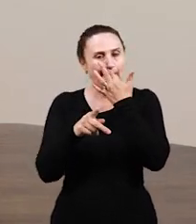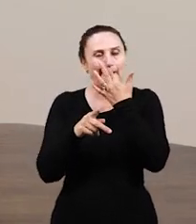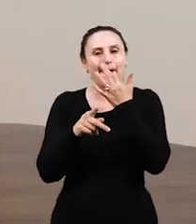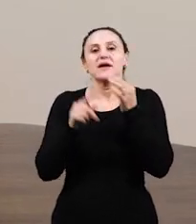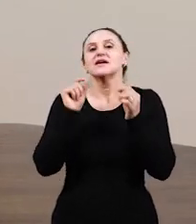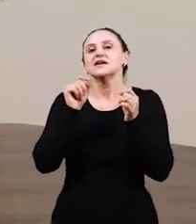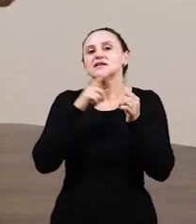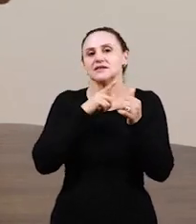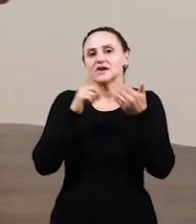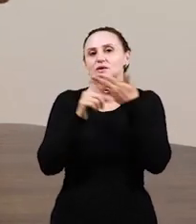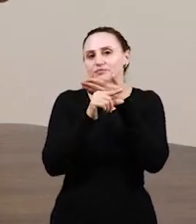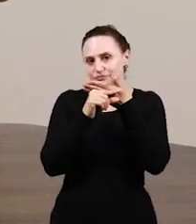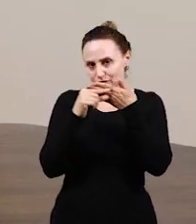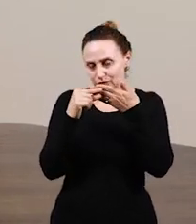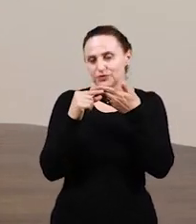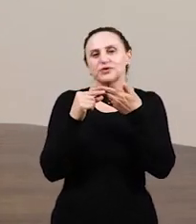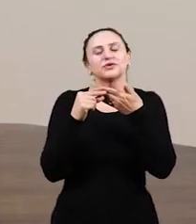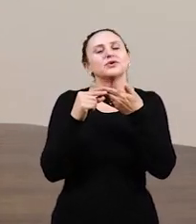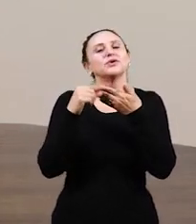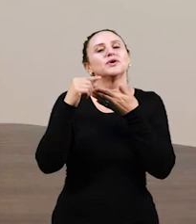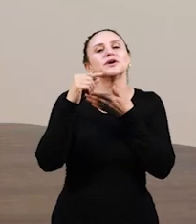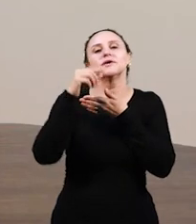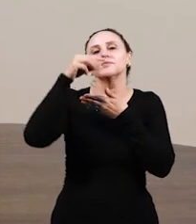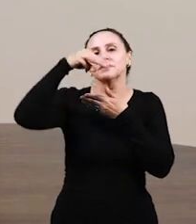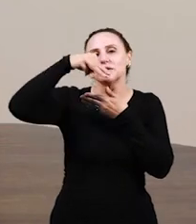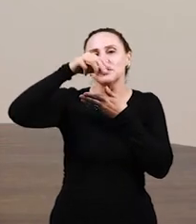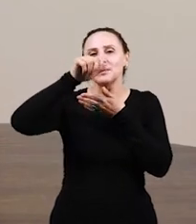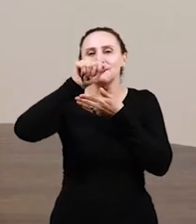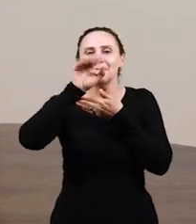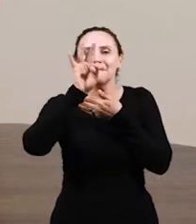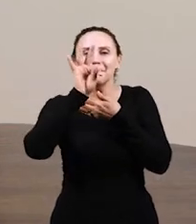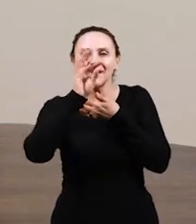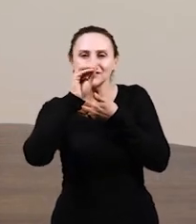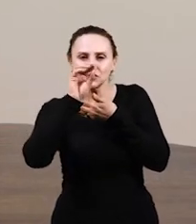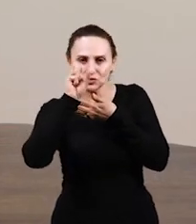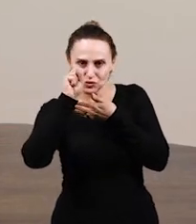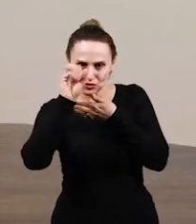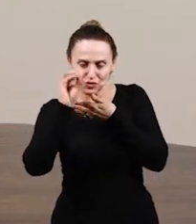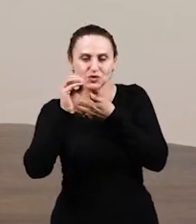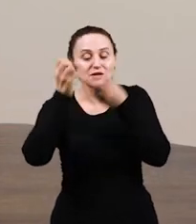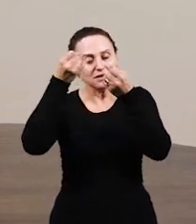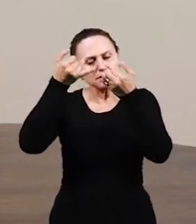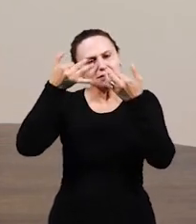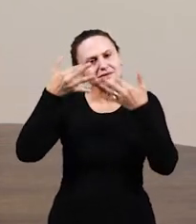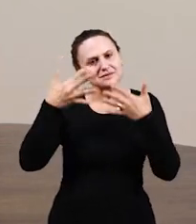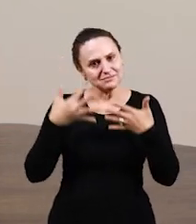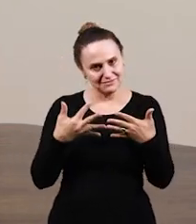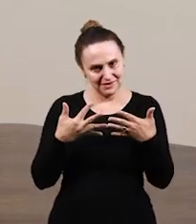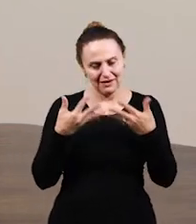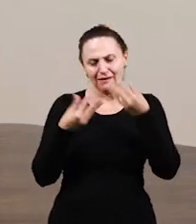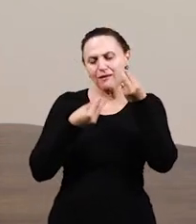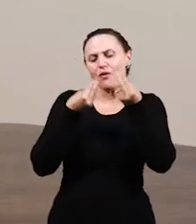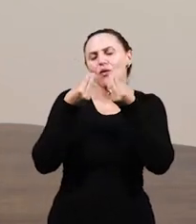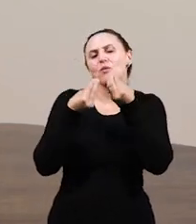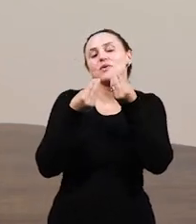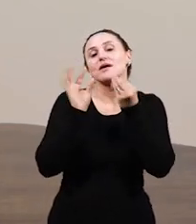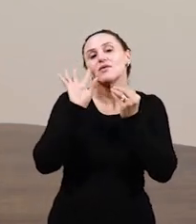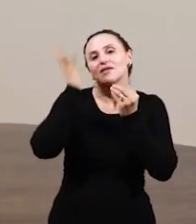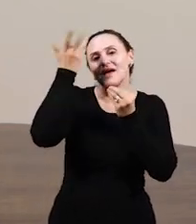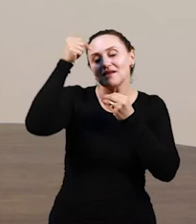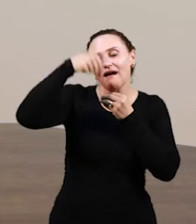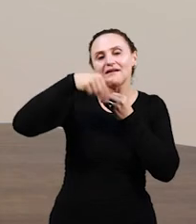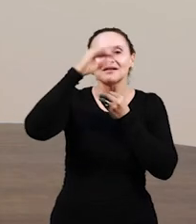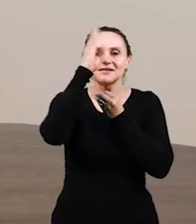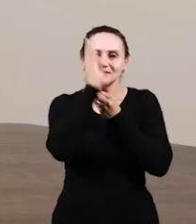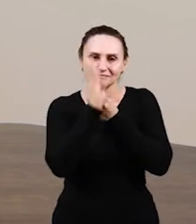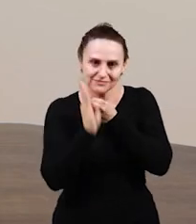aí os estudos o Matoso Câmara né então a importância do Matoso câmara para os estudos estruturalistas no Brasil é